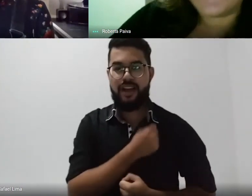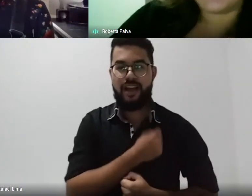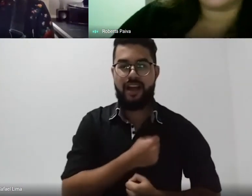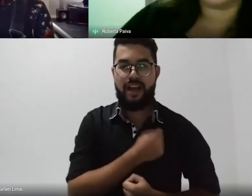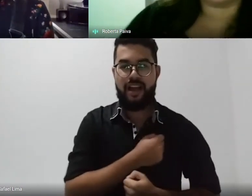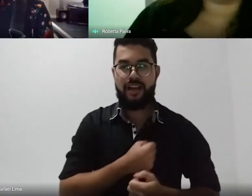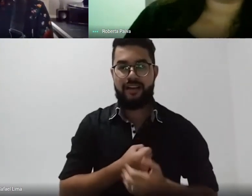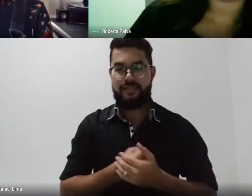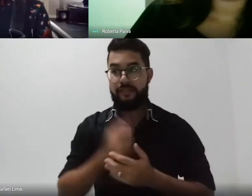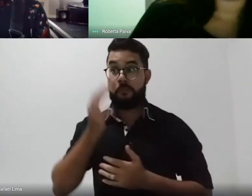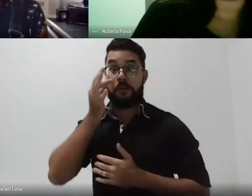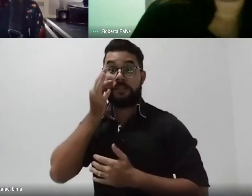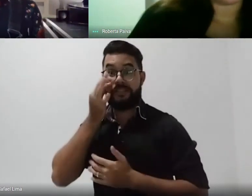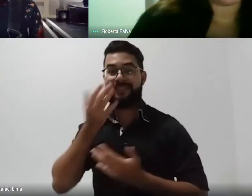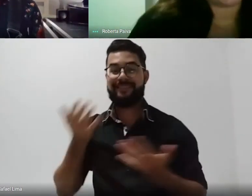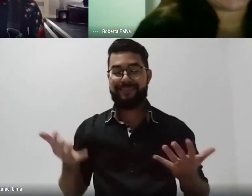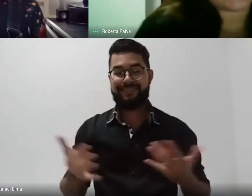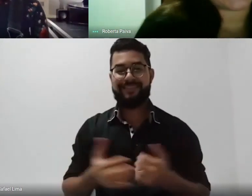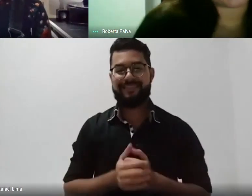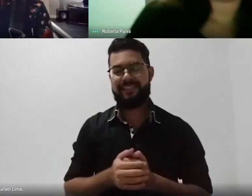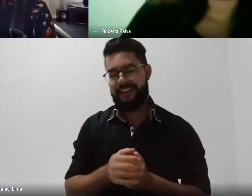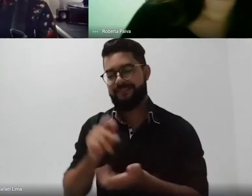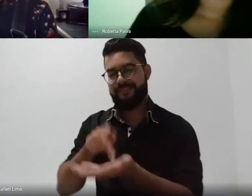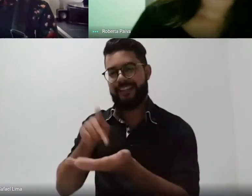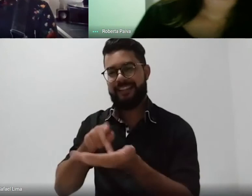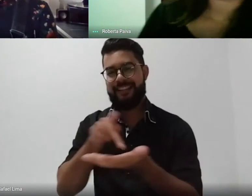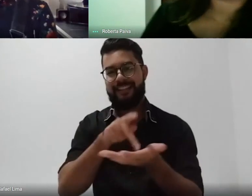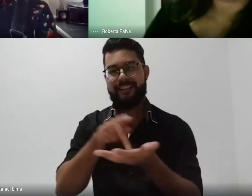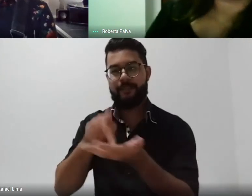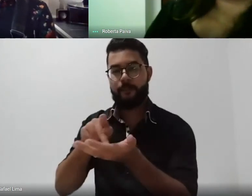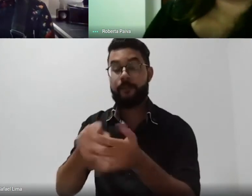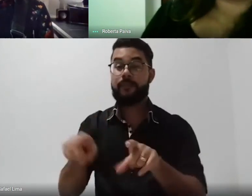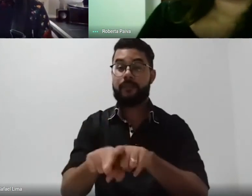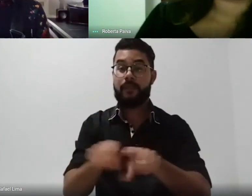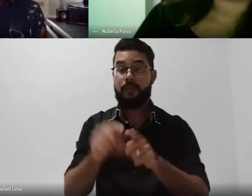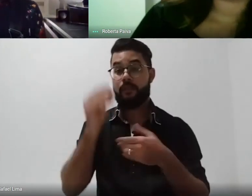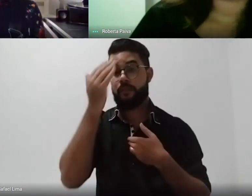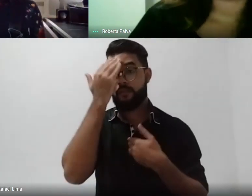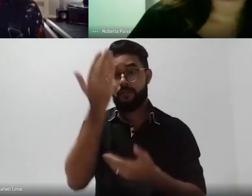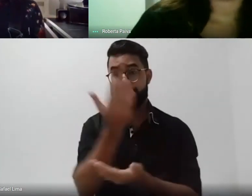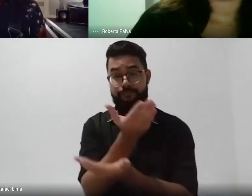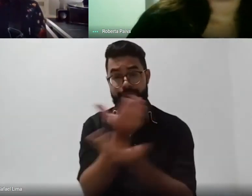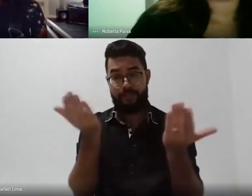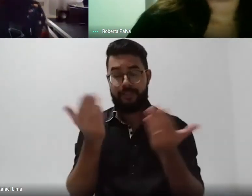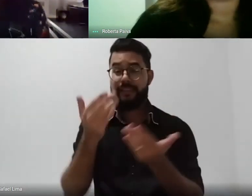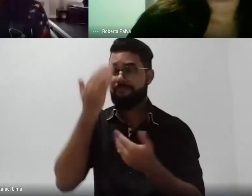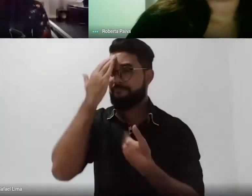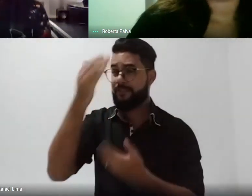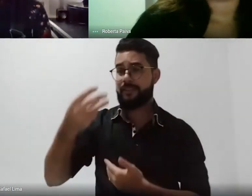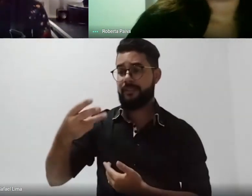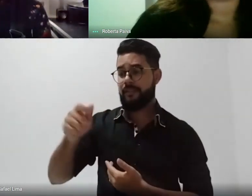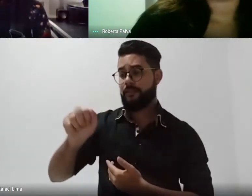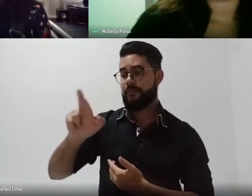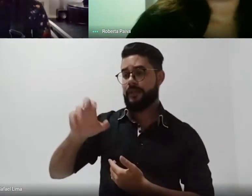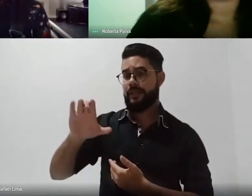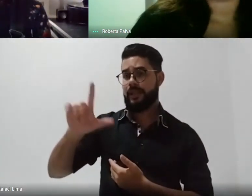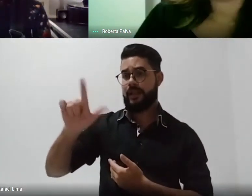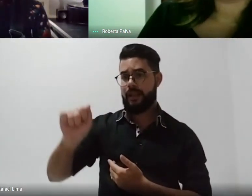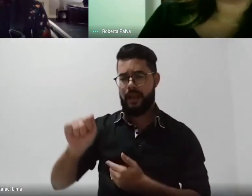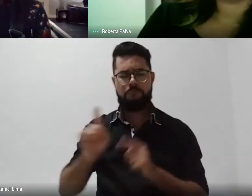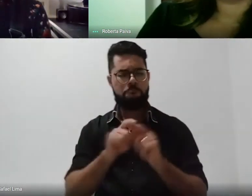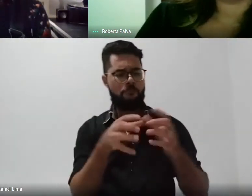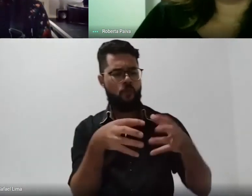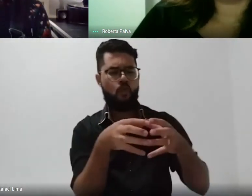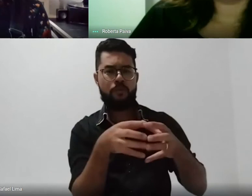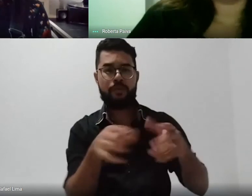presencial. É verdade, é verdade. Eu também agradeço aqui, Marcela, pelo convite e a você, em nome de toda a equipe que